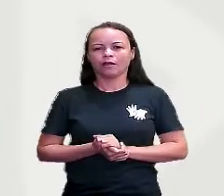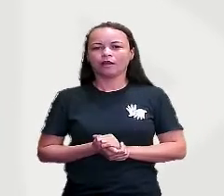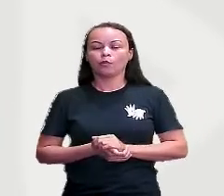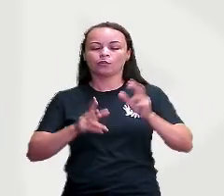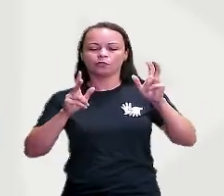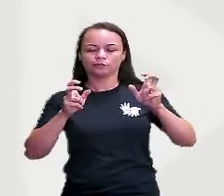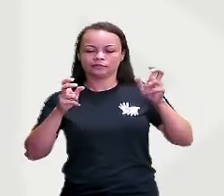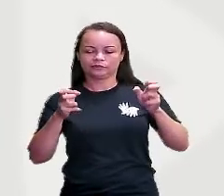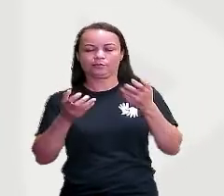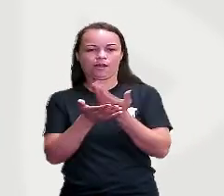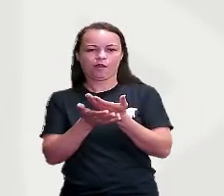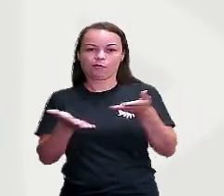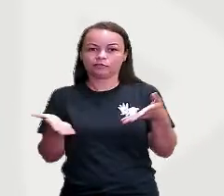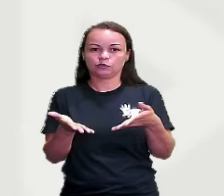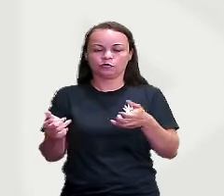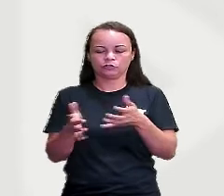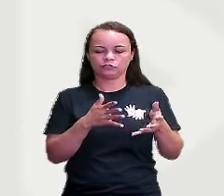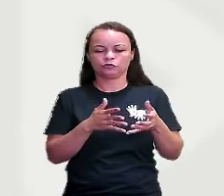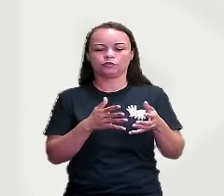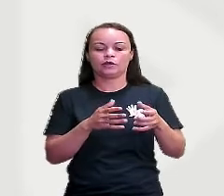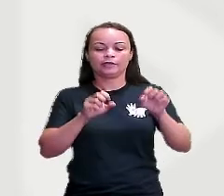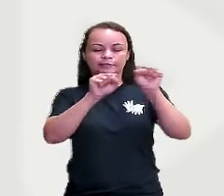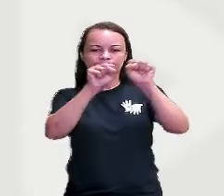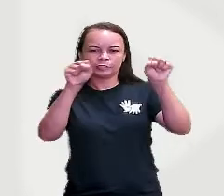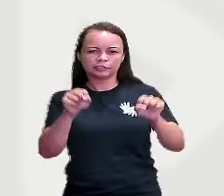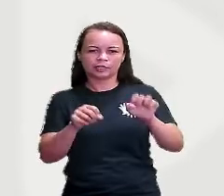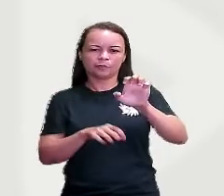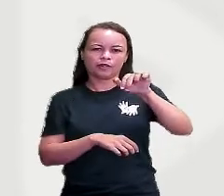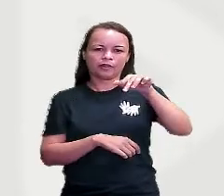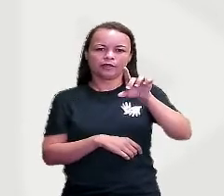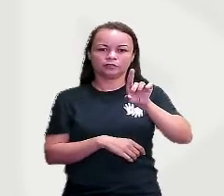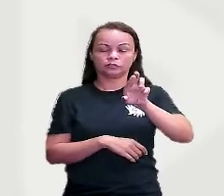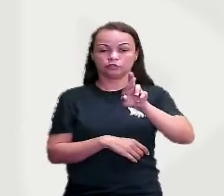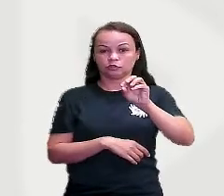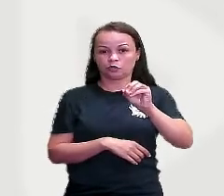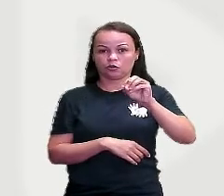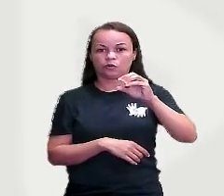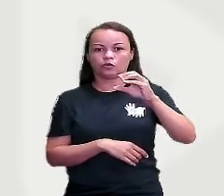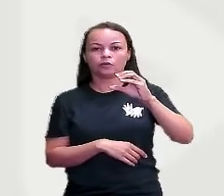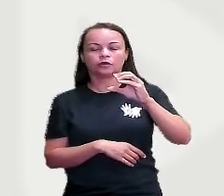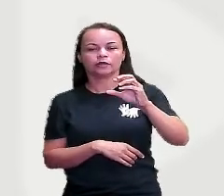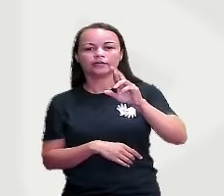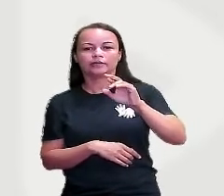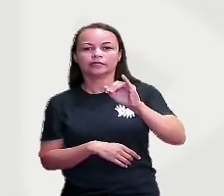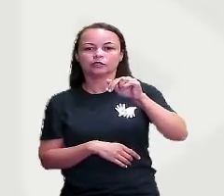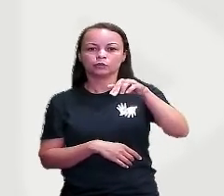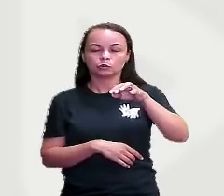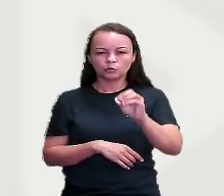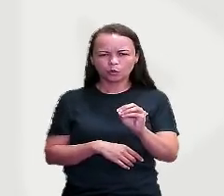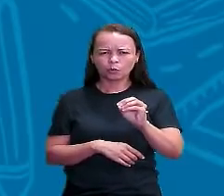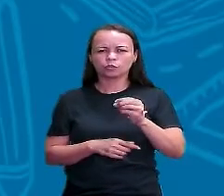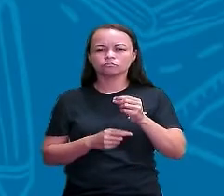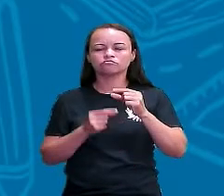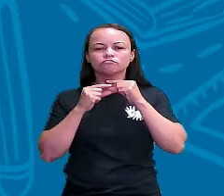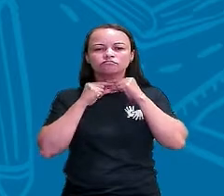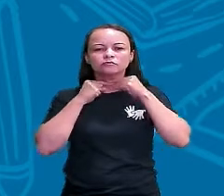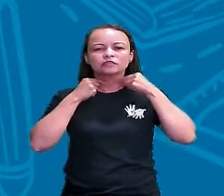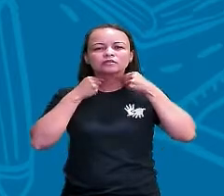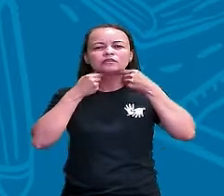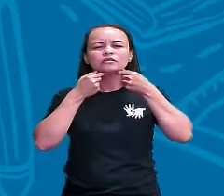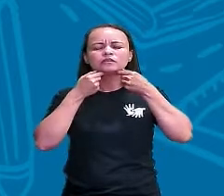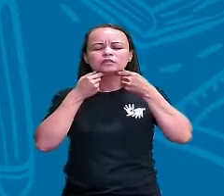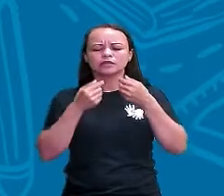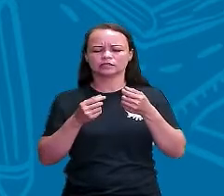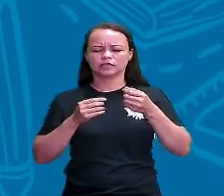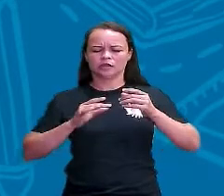nossa aula de hoje, sistema endócrino. Como os hormônios influenciam você? Guarda isso aí na